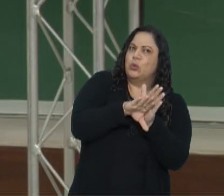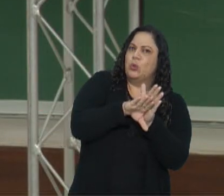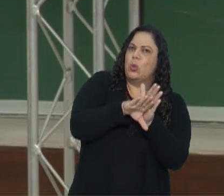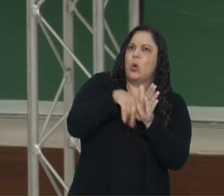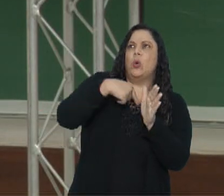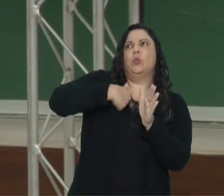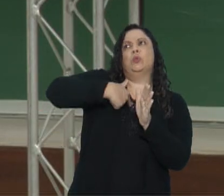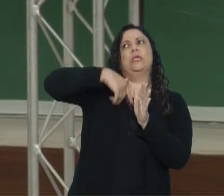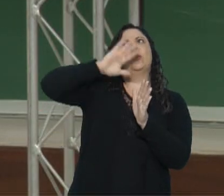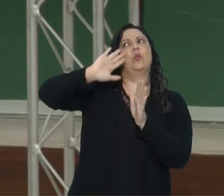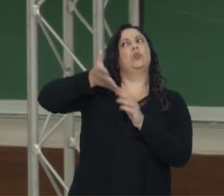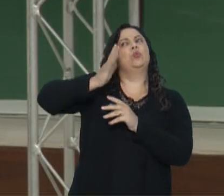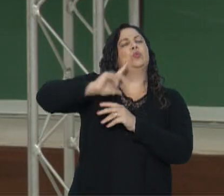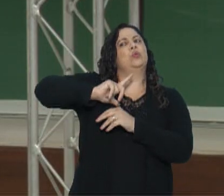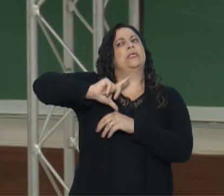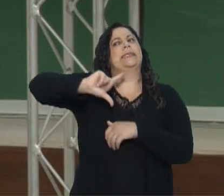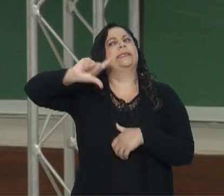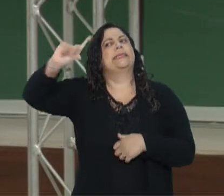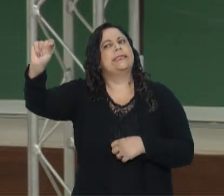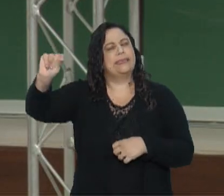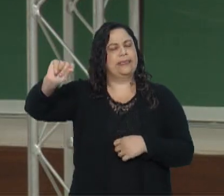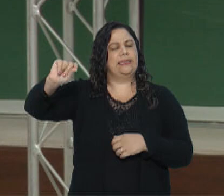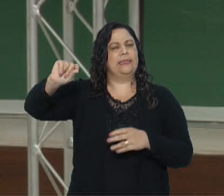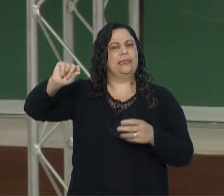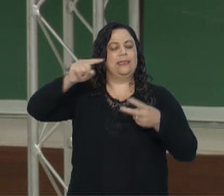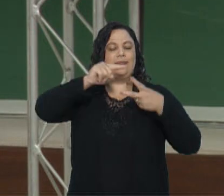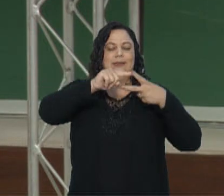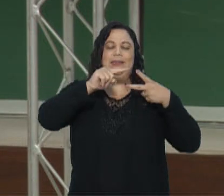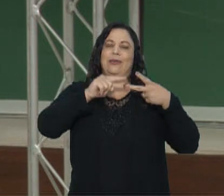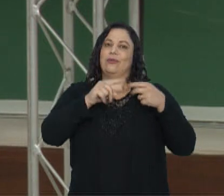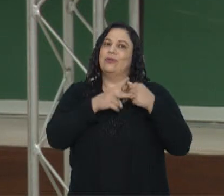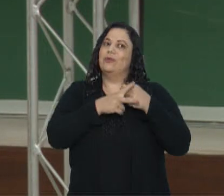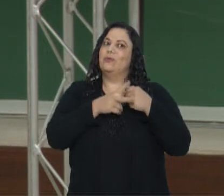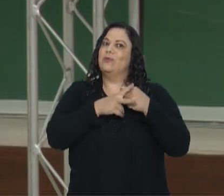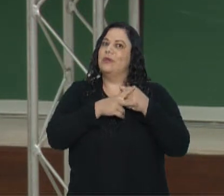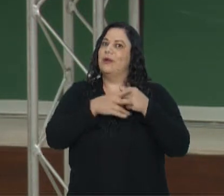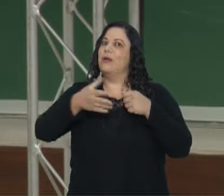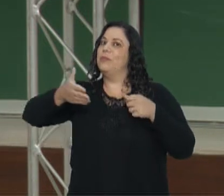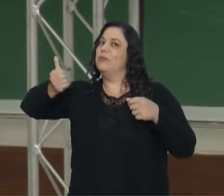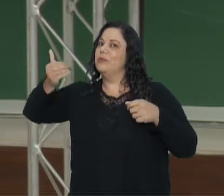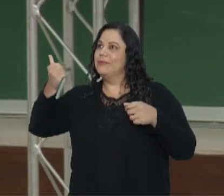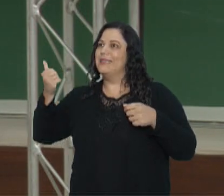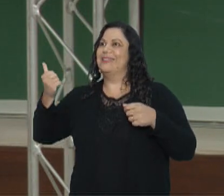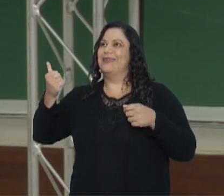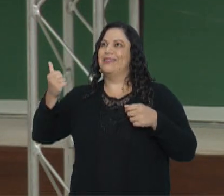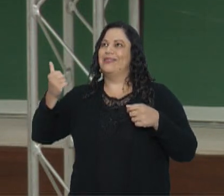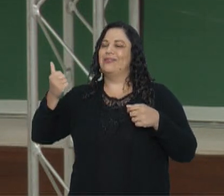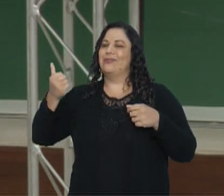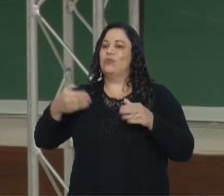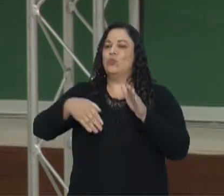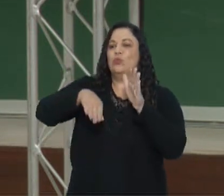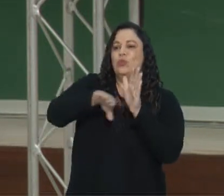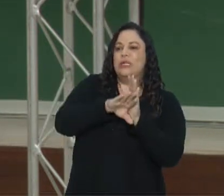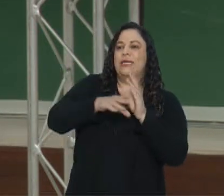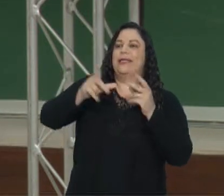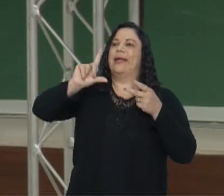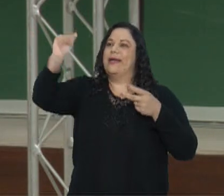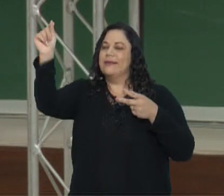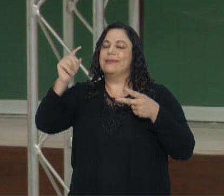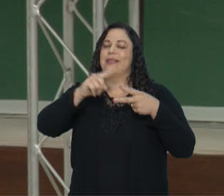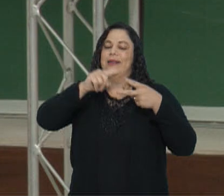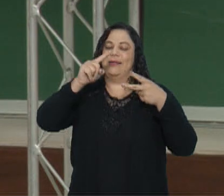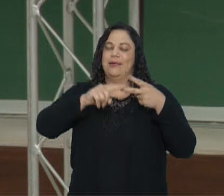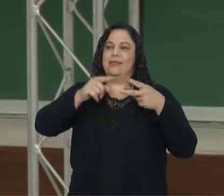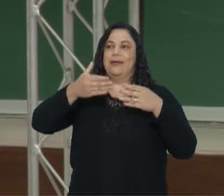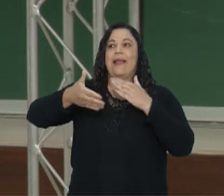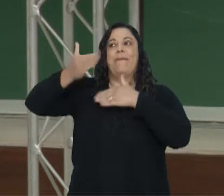saído. Então, veja, tem duas ações que aconteceram no passado, certo? Então, uma anterior à